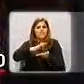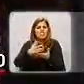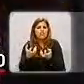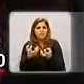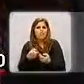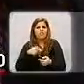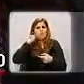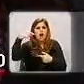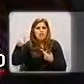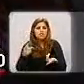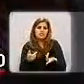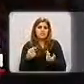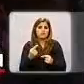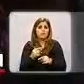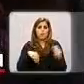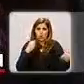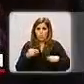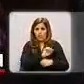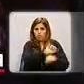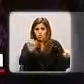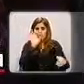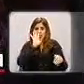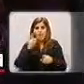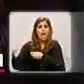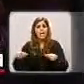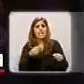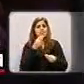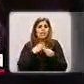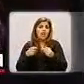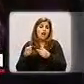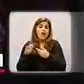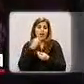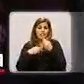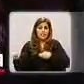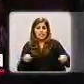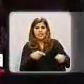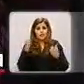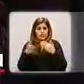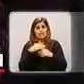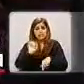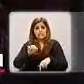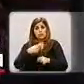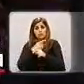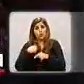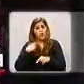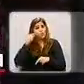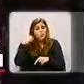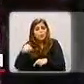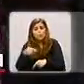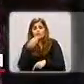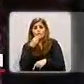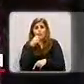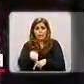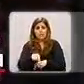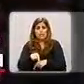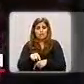massas para poderem... Estão preocupados se a cantina vai fechar? Sim, porque eu almoço cá quase todos os dias e dá imenso jeito